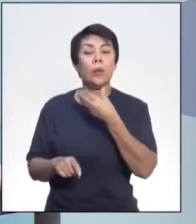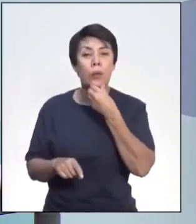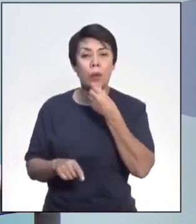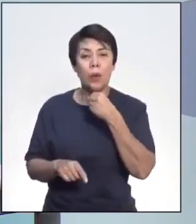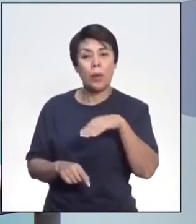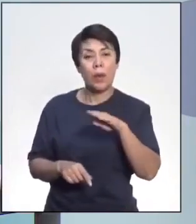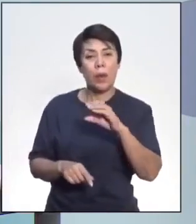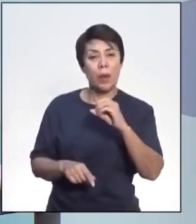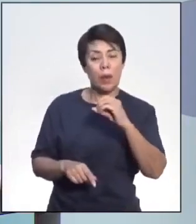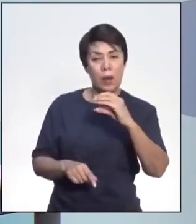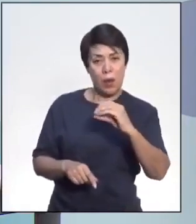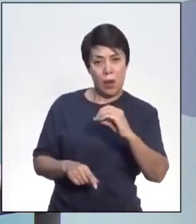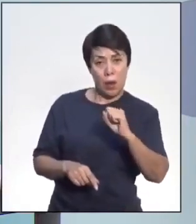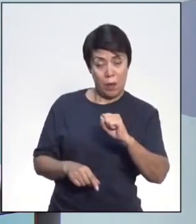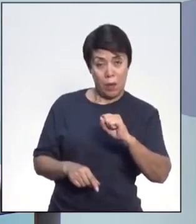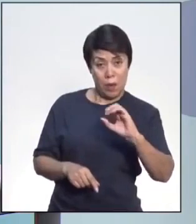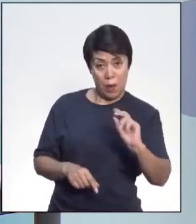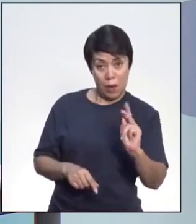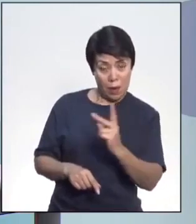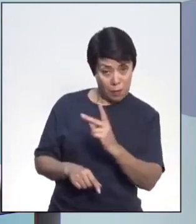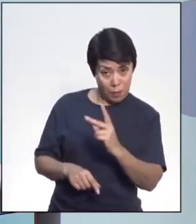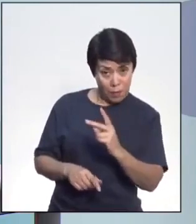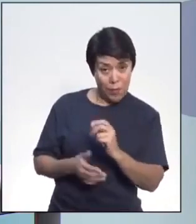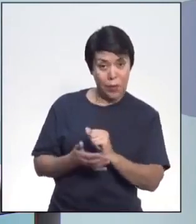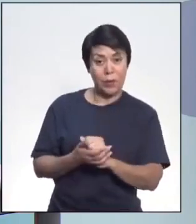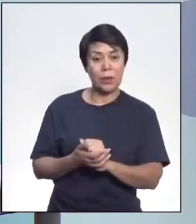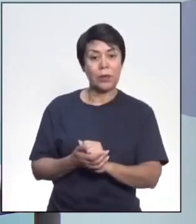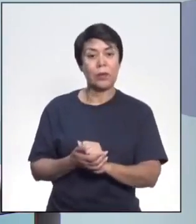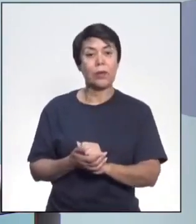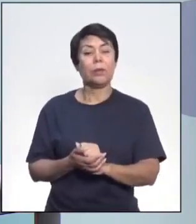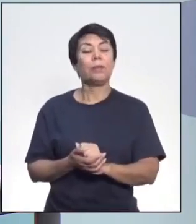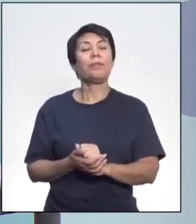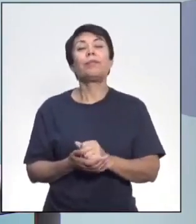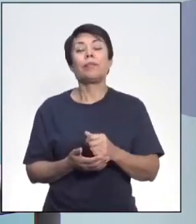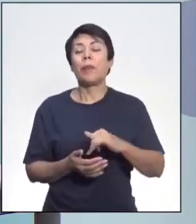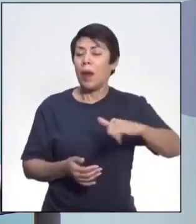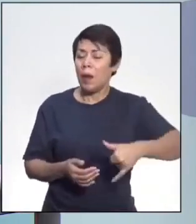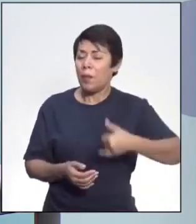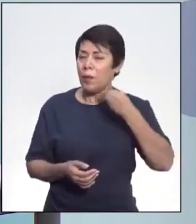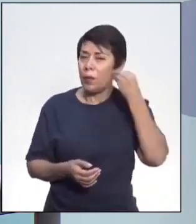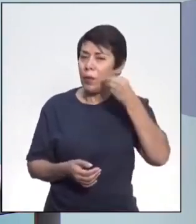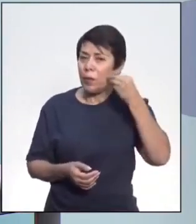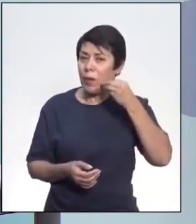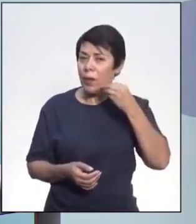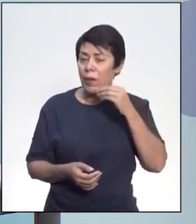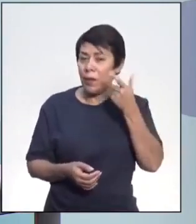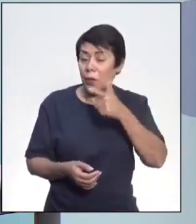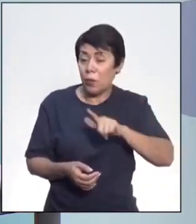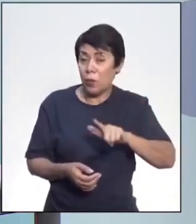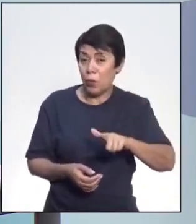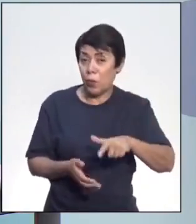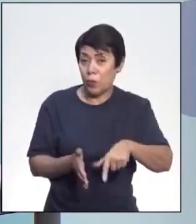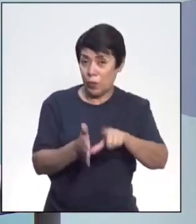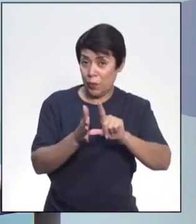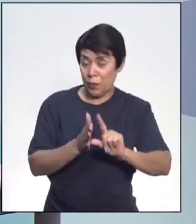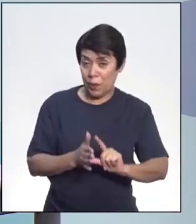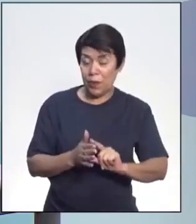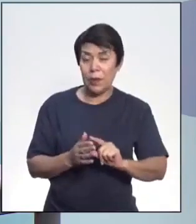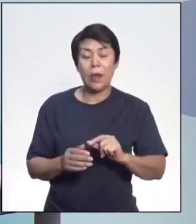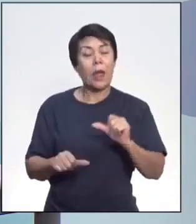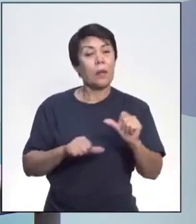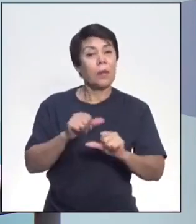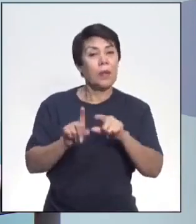com esse experimento que o Haber começou a realizar, e ele verificou que, variando pressão